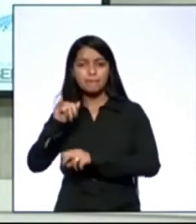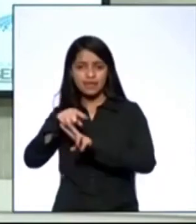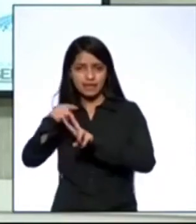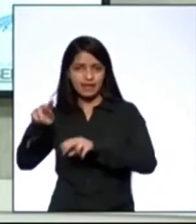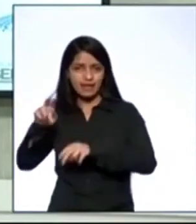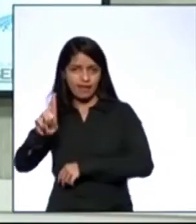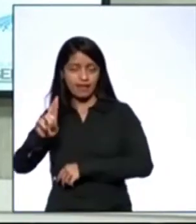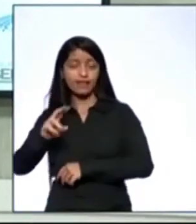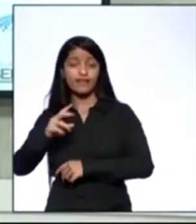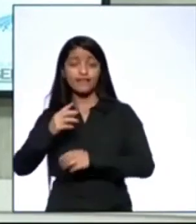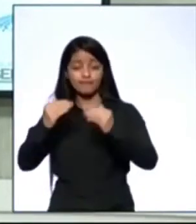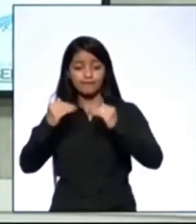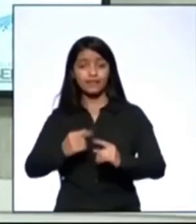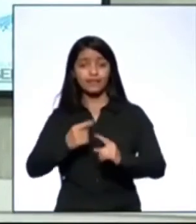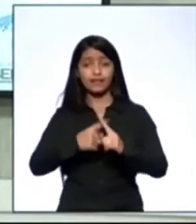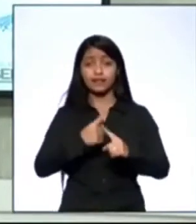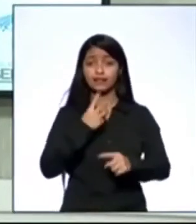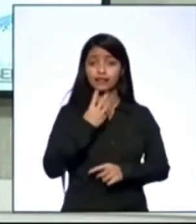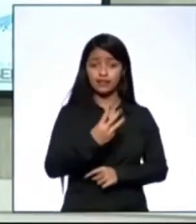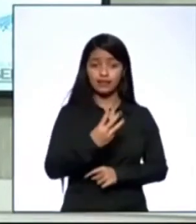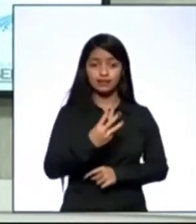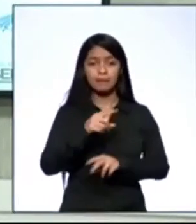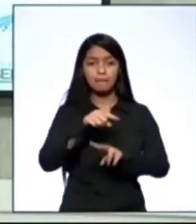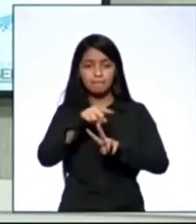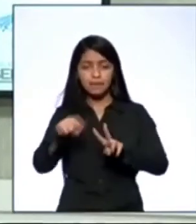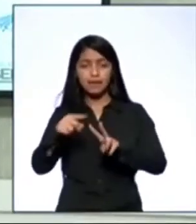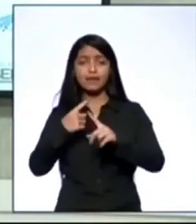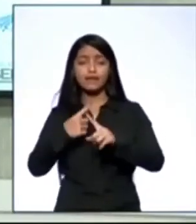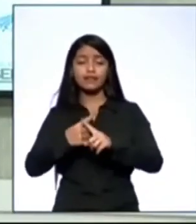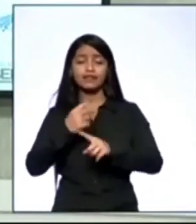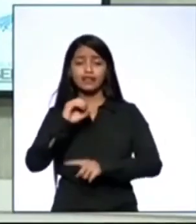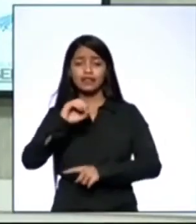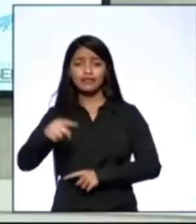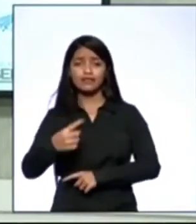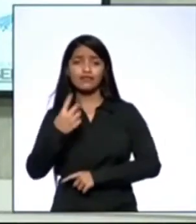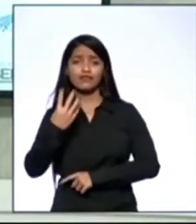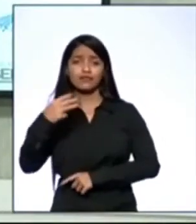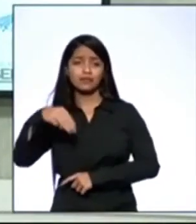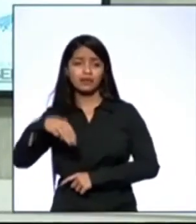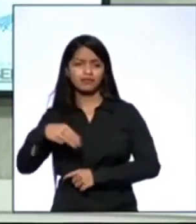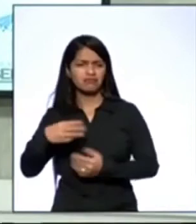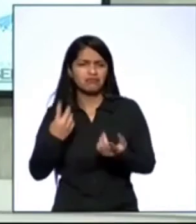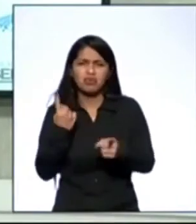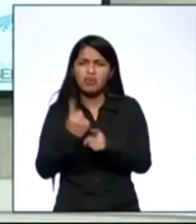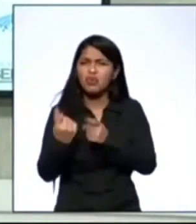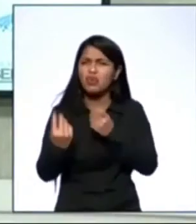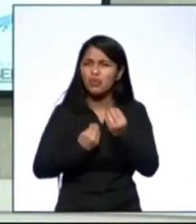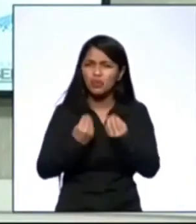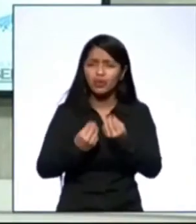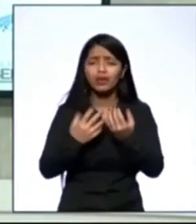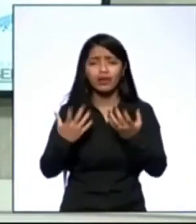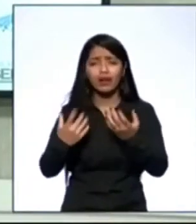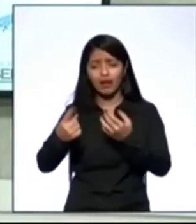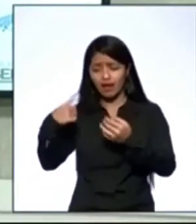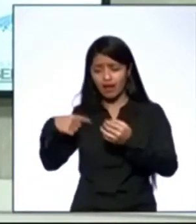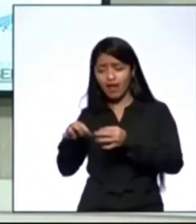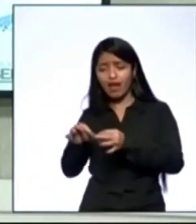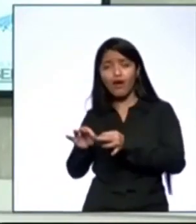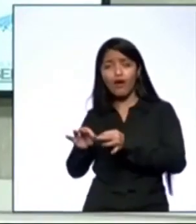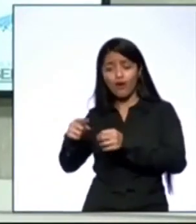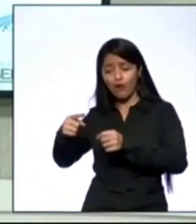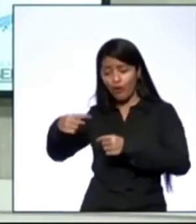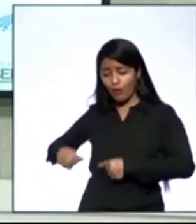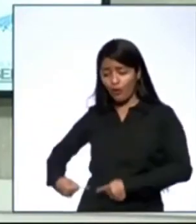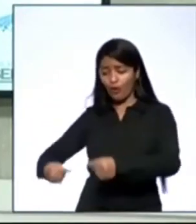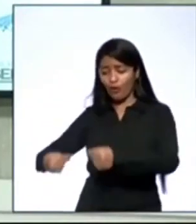do π, vezes 0,4 metros. Onde se tirou isso? O diâmetro da roda traseira é 80